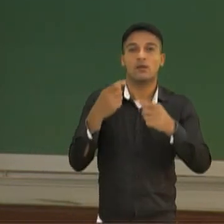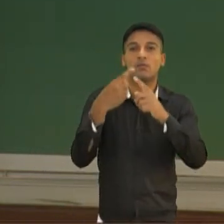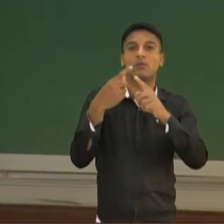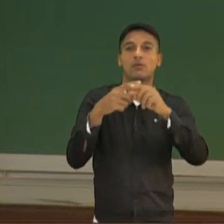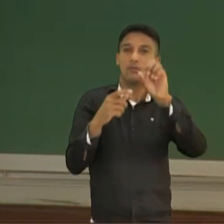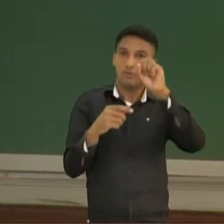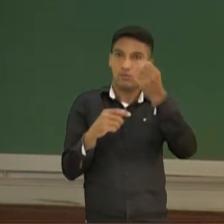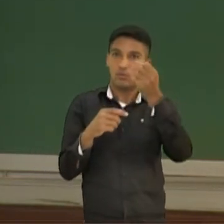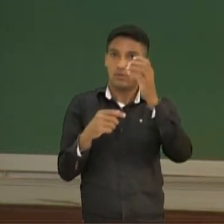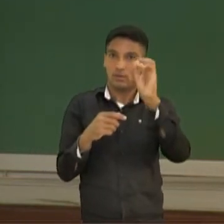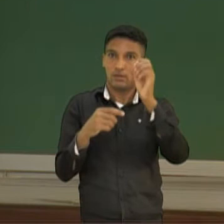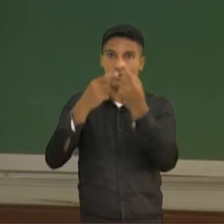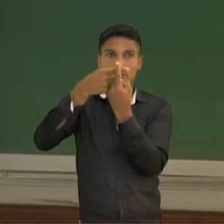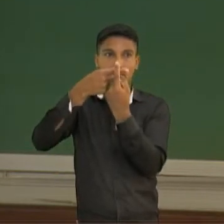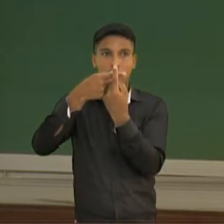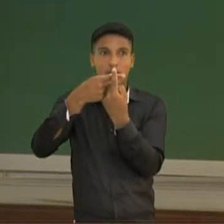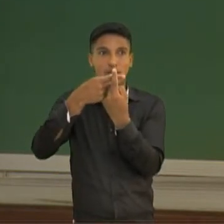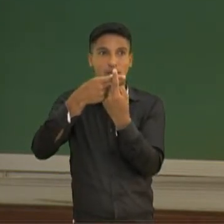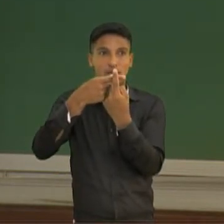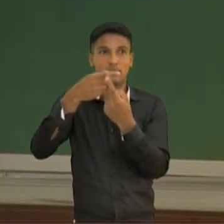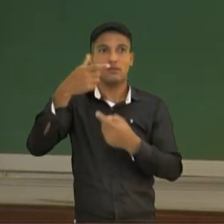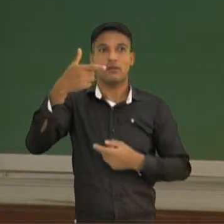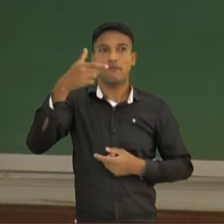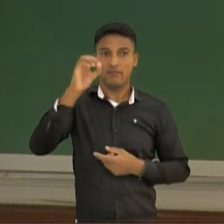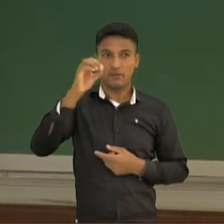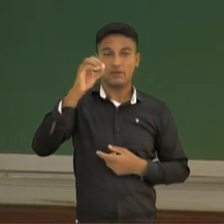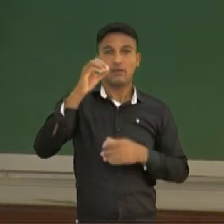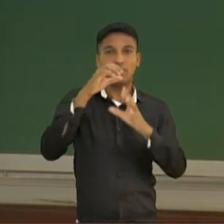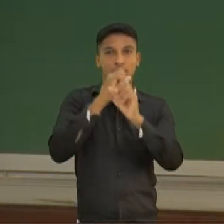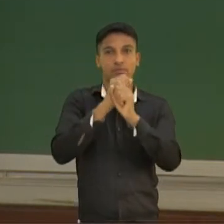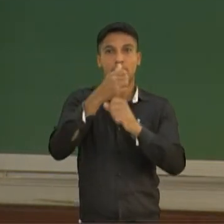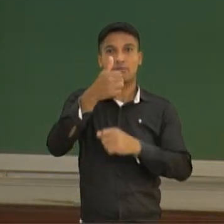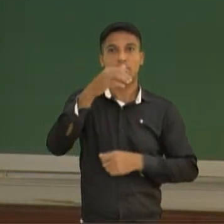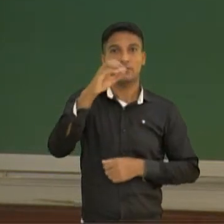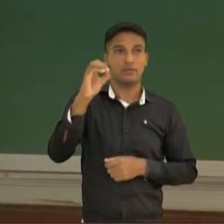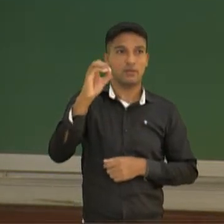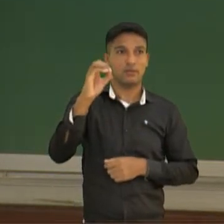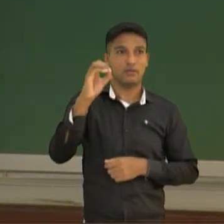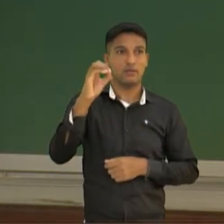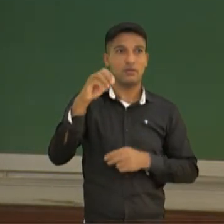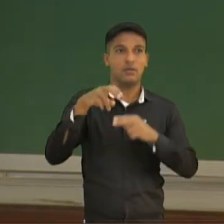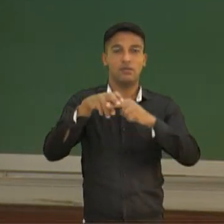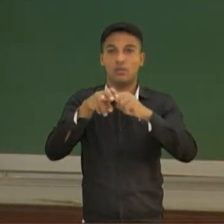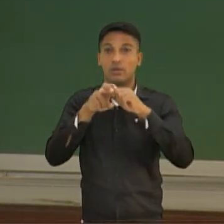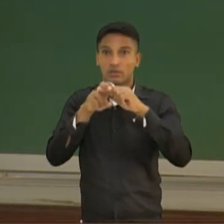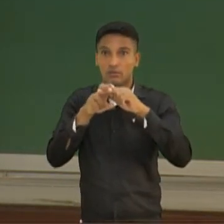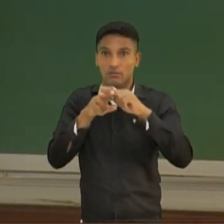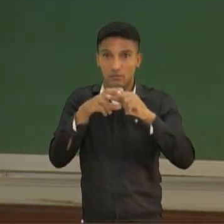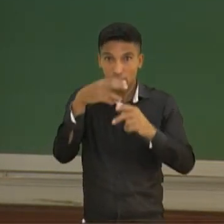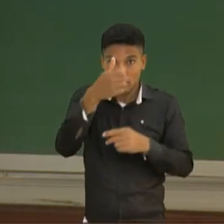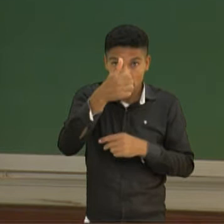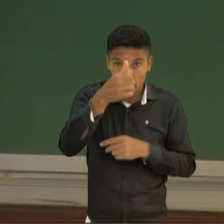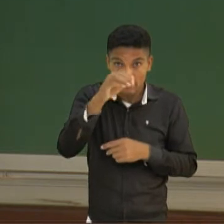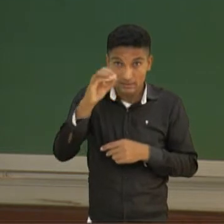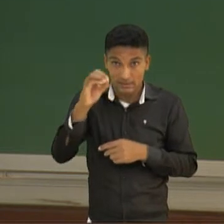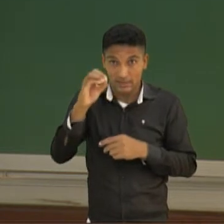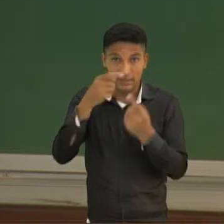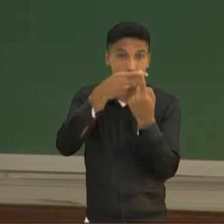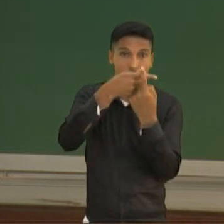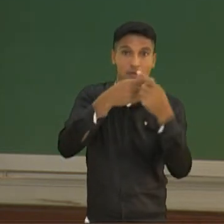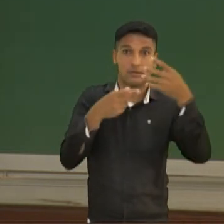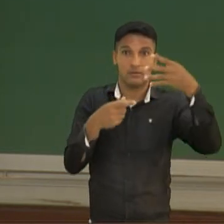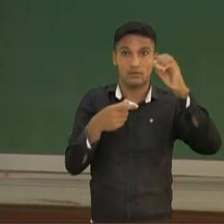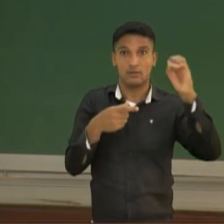20 aqui, dá um conjuntinho de 100. E aí fica fácil, 100 com mais 400, 500. Com mais